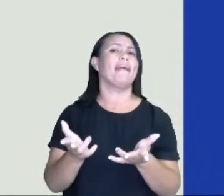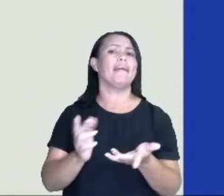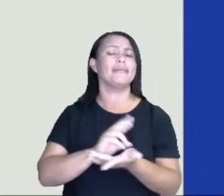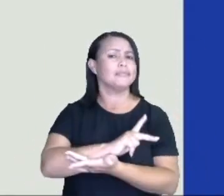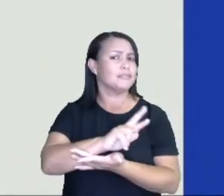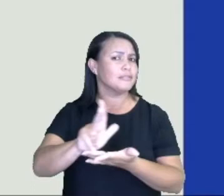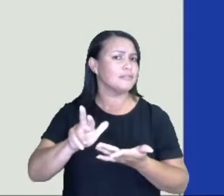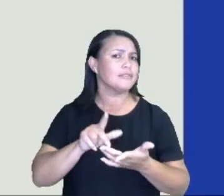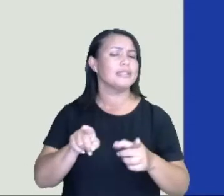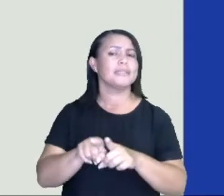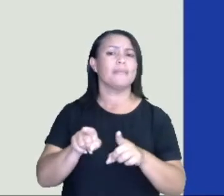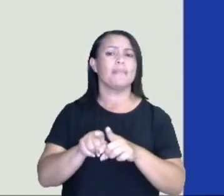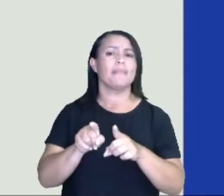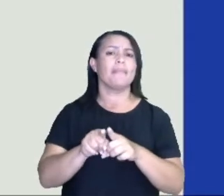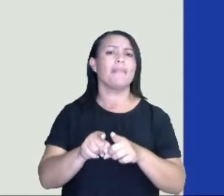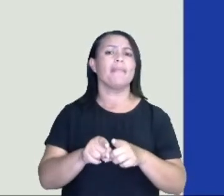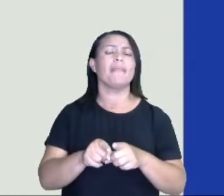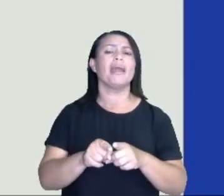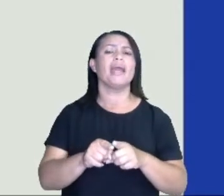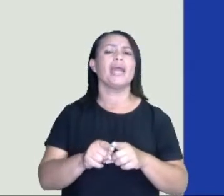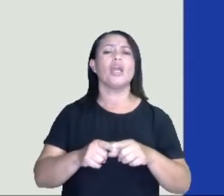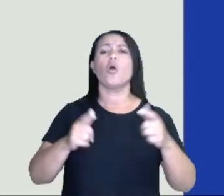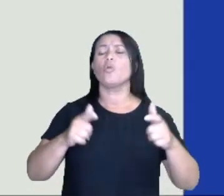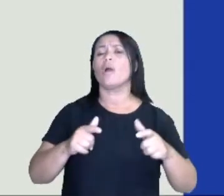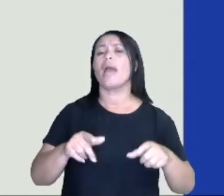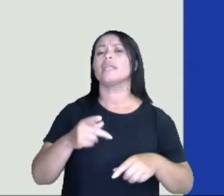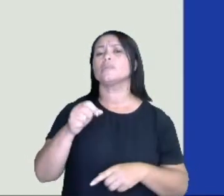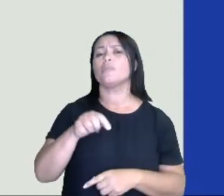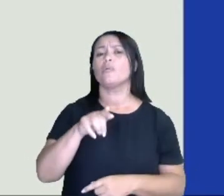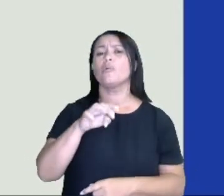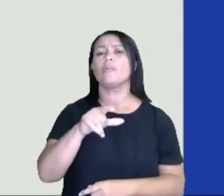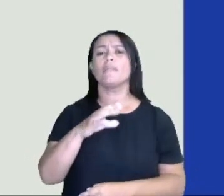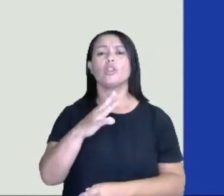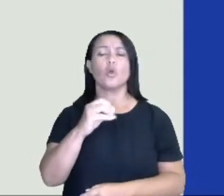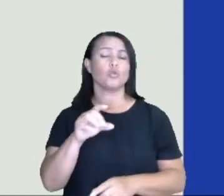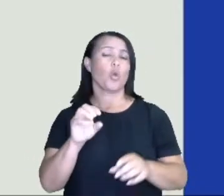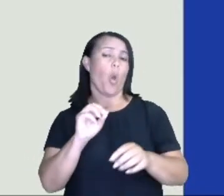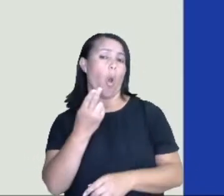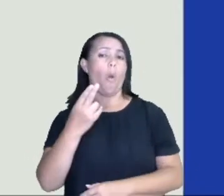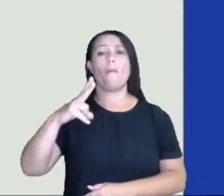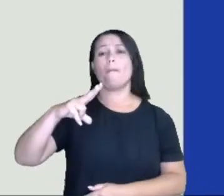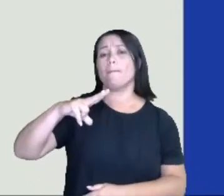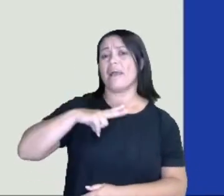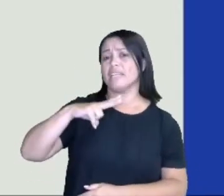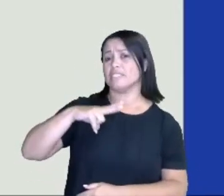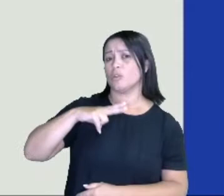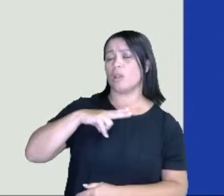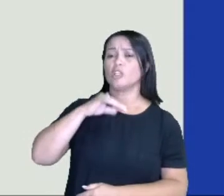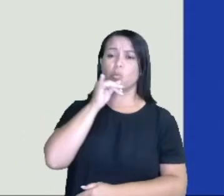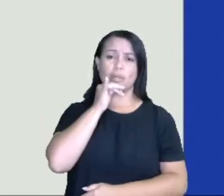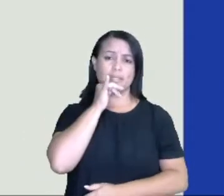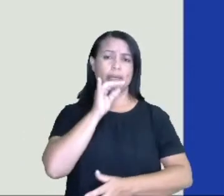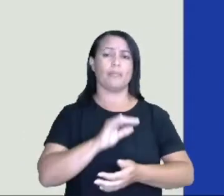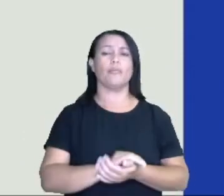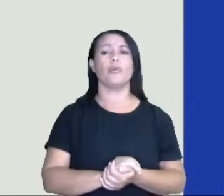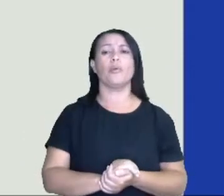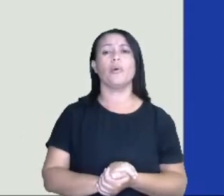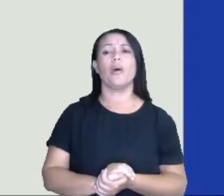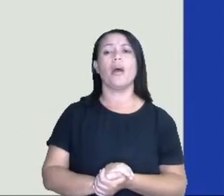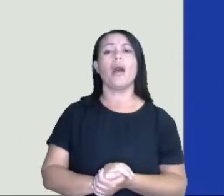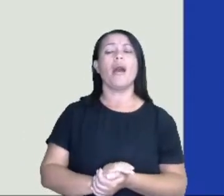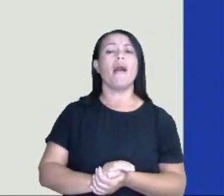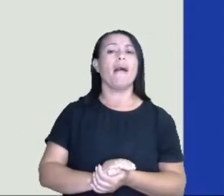corporações, edifícios e estabelecimentos públicos ou particulares. Por exemplo, Banco